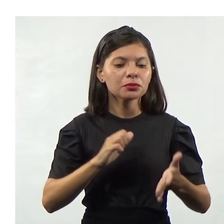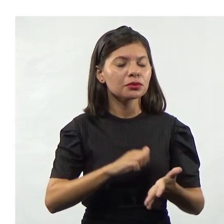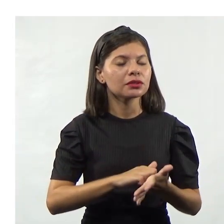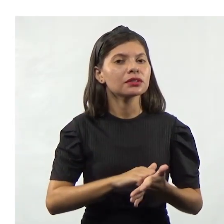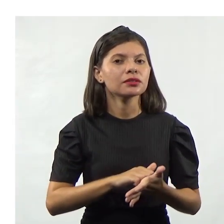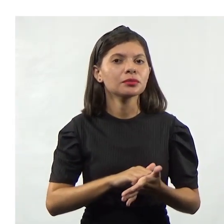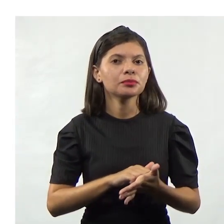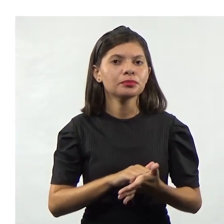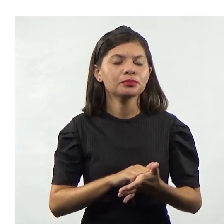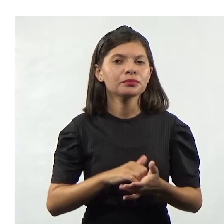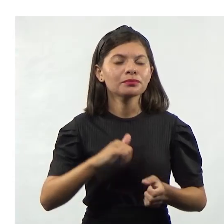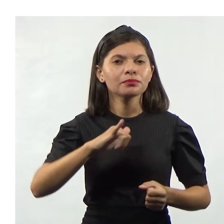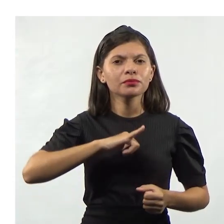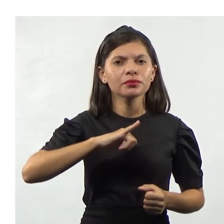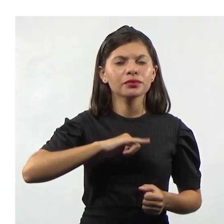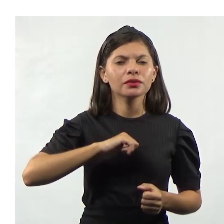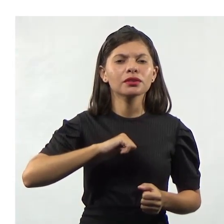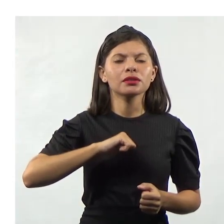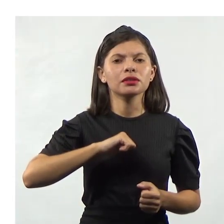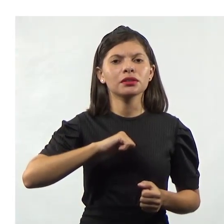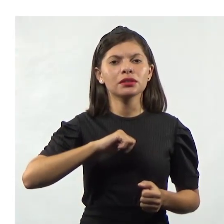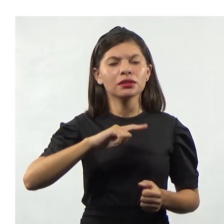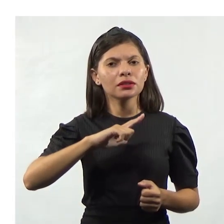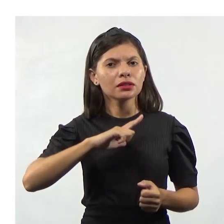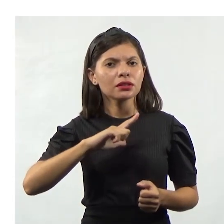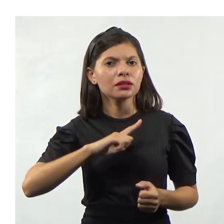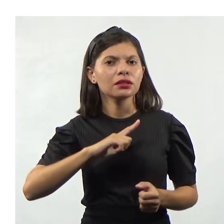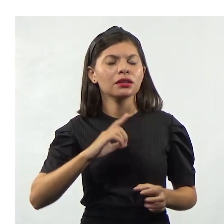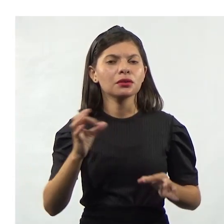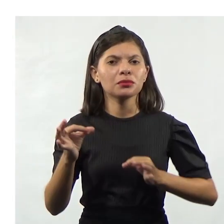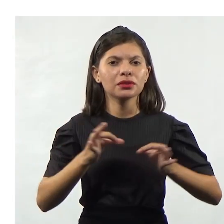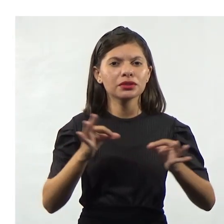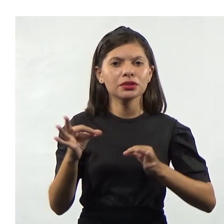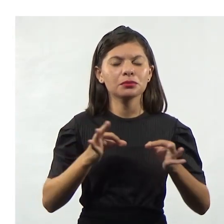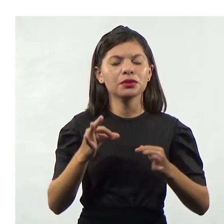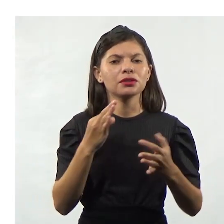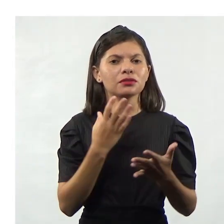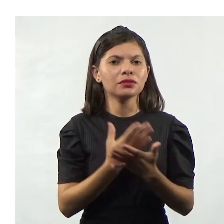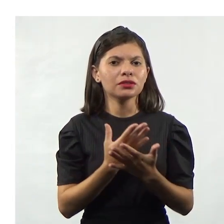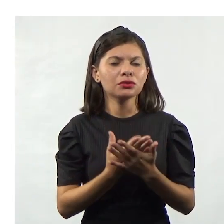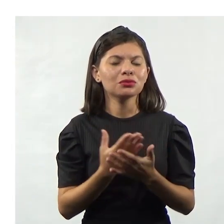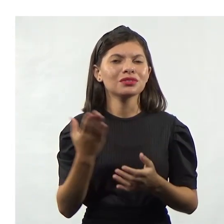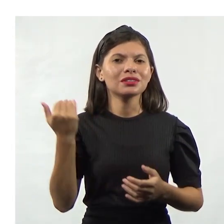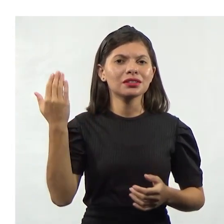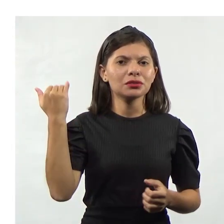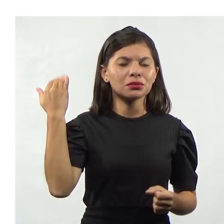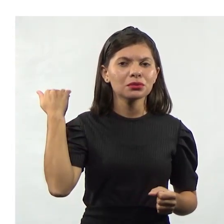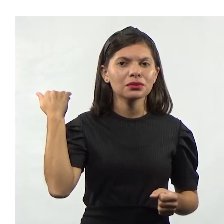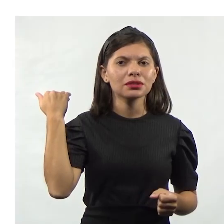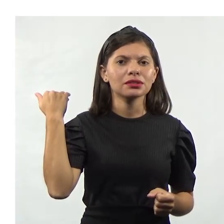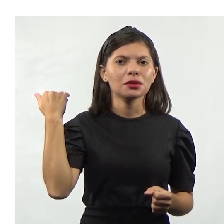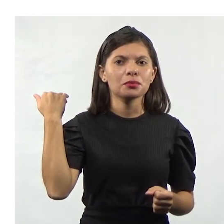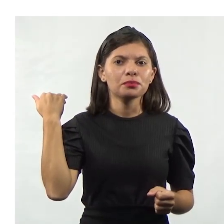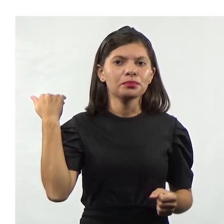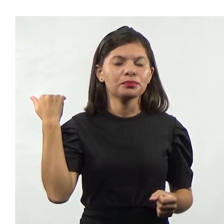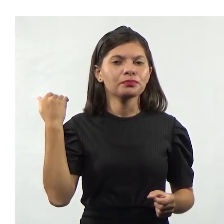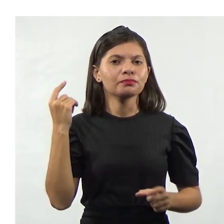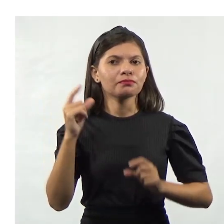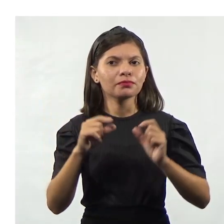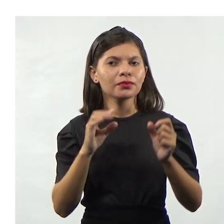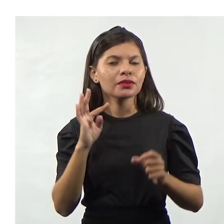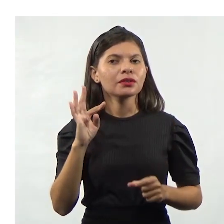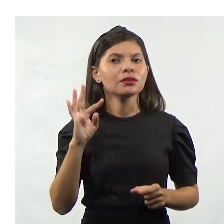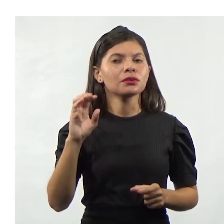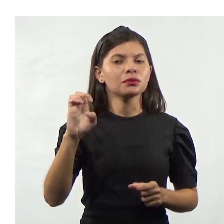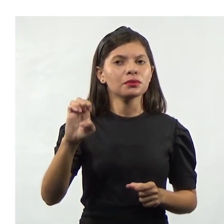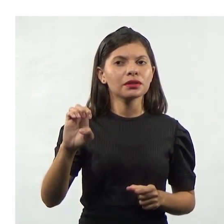Então, para ter o planejamento, a gente pode ter que fazer, né, estudos anteriores, que